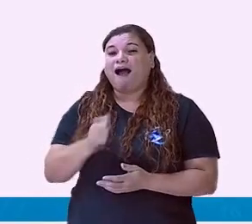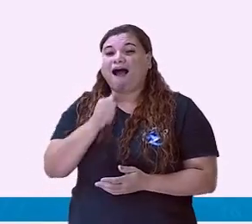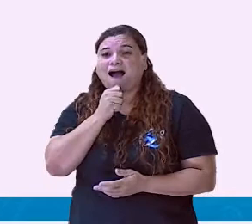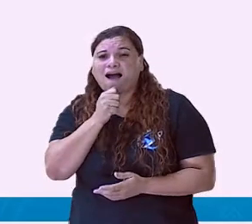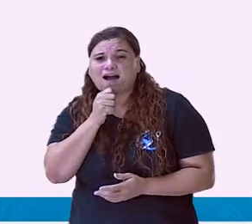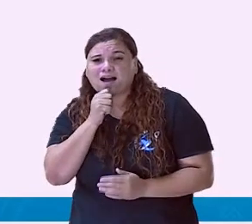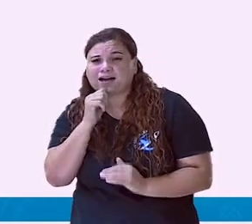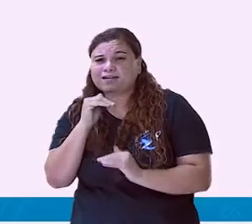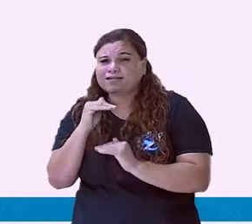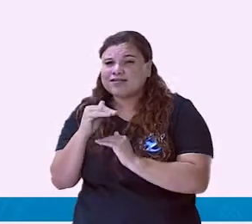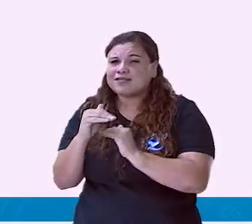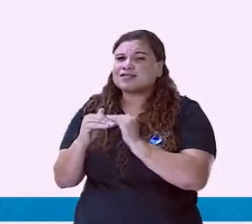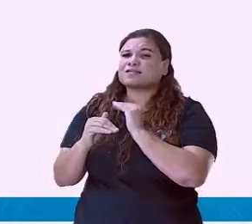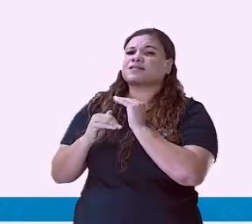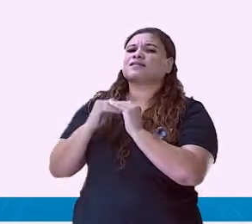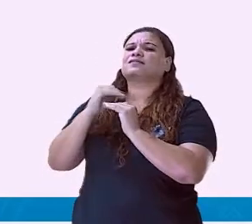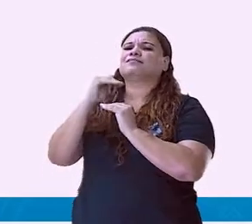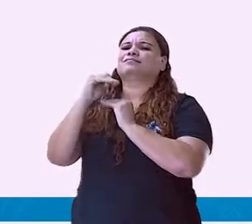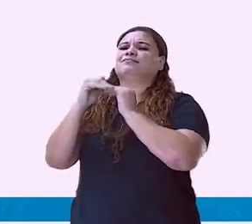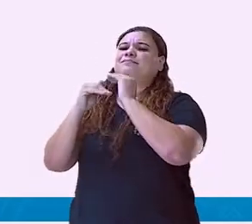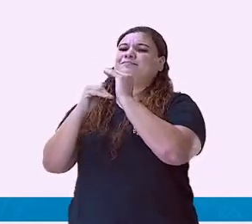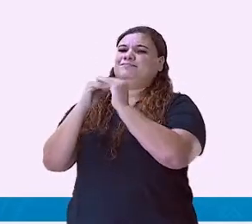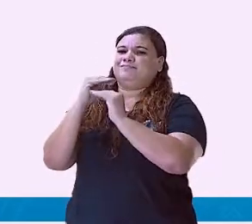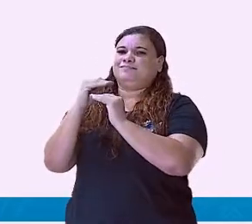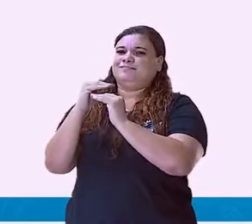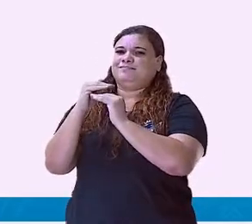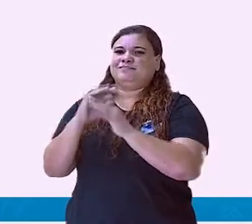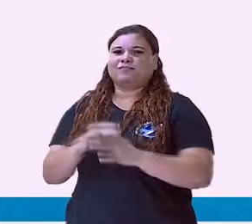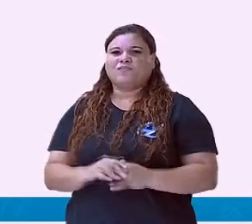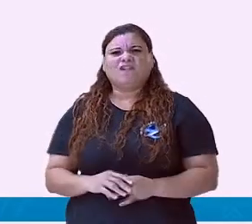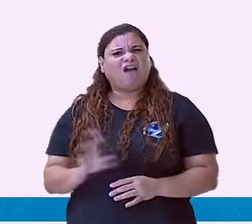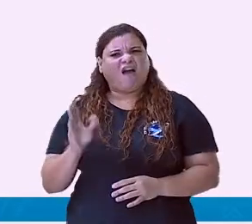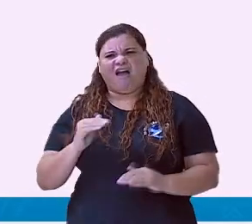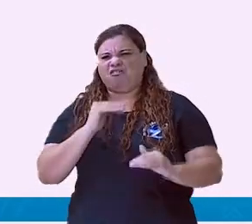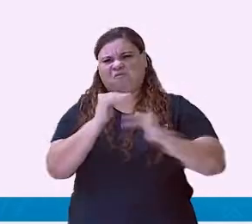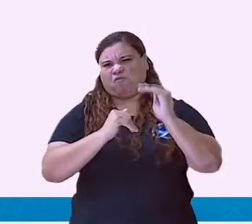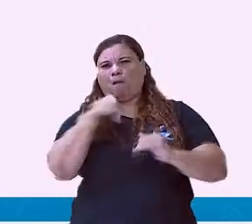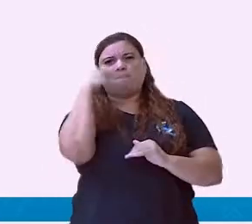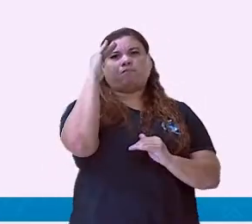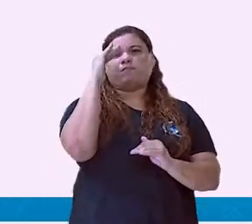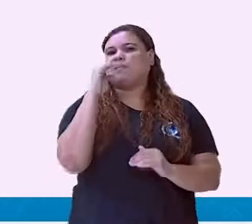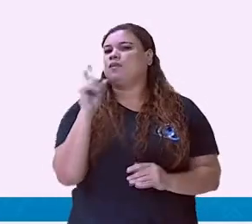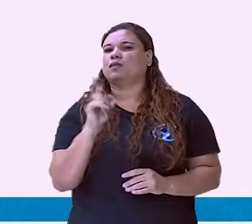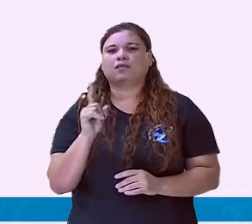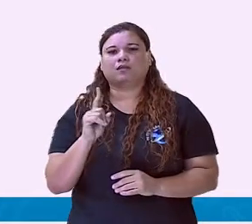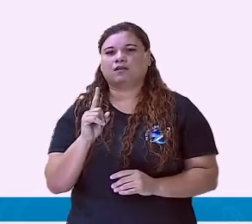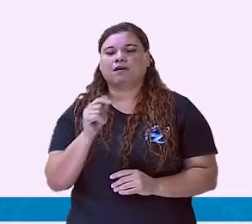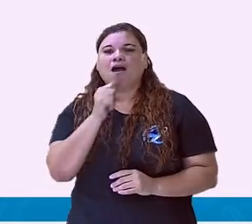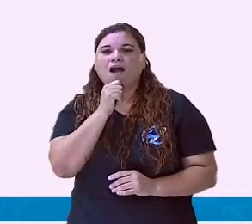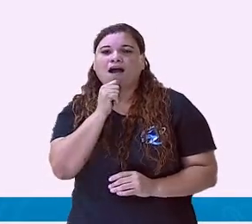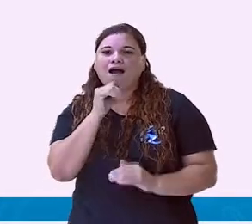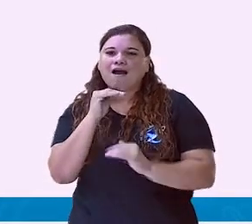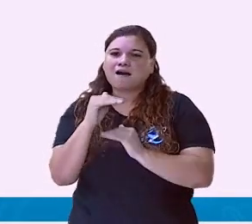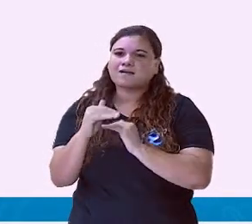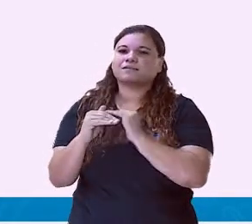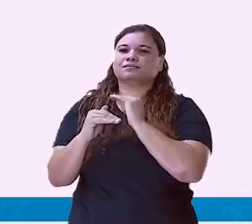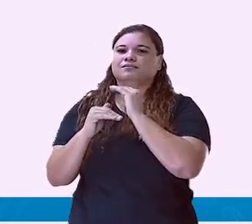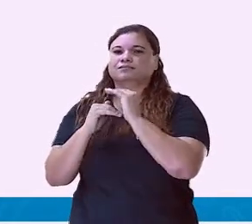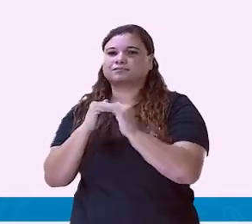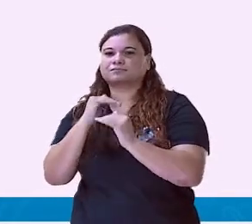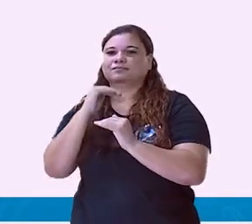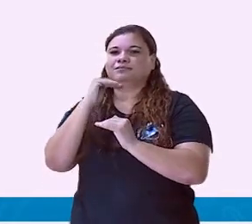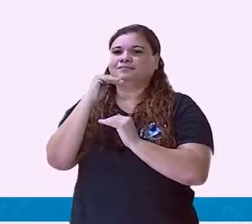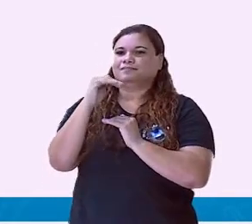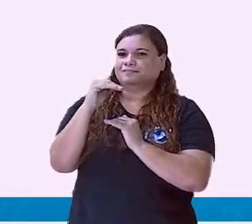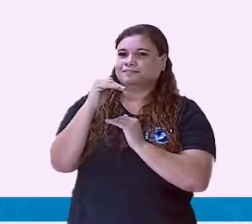É importante a gente olhar isso e saber reconhecer no mapa. Olha os países aqui, ó, na América, Canadá e Estados